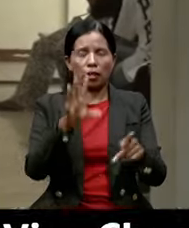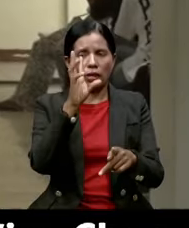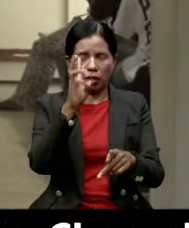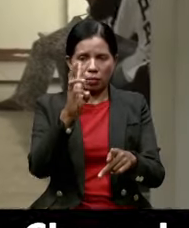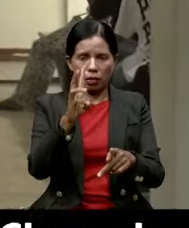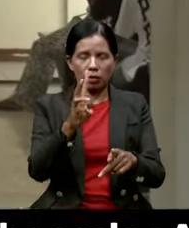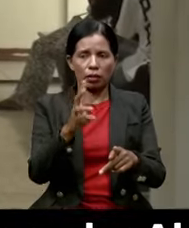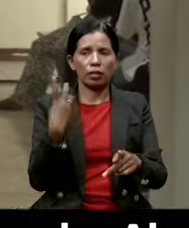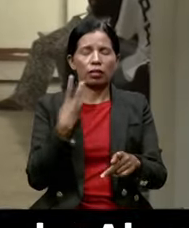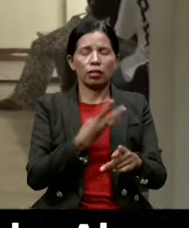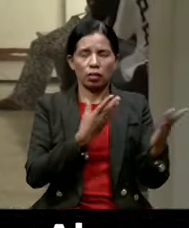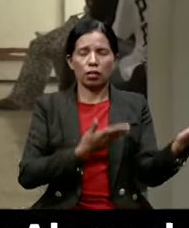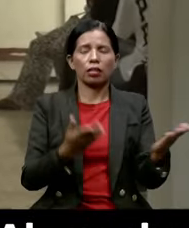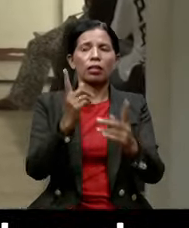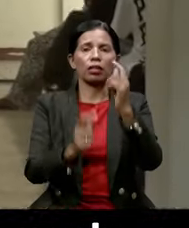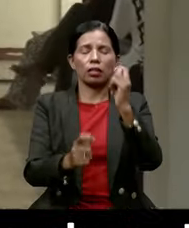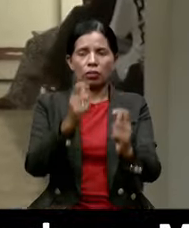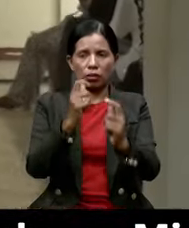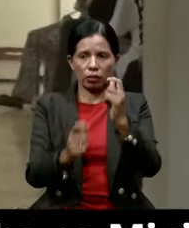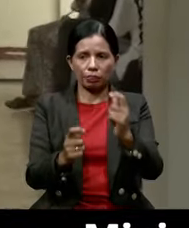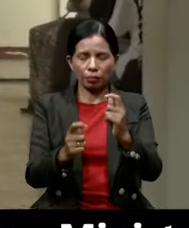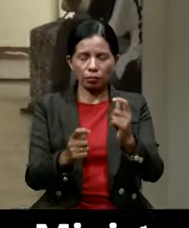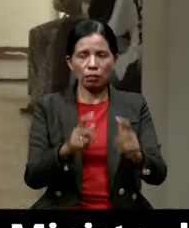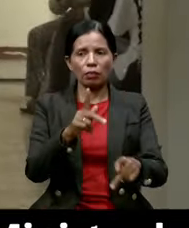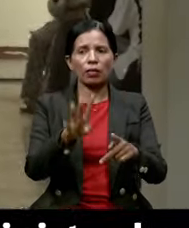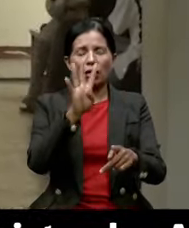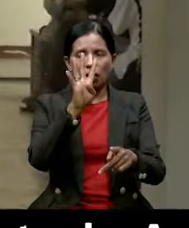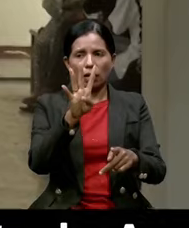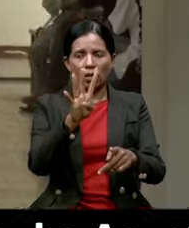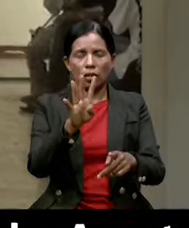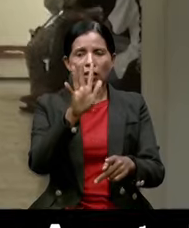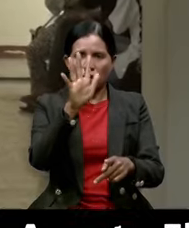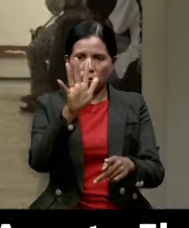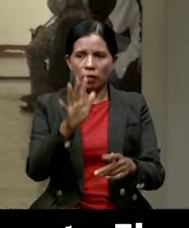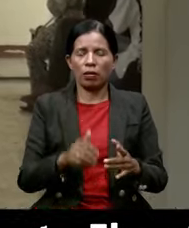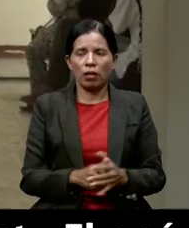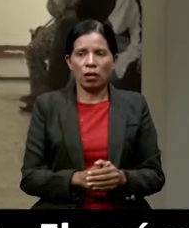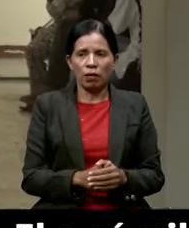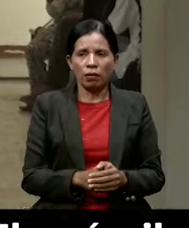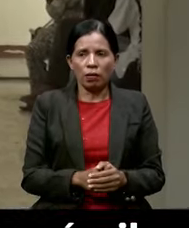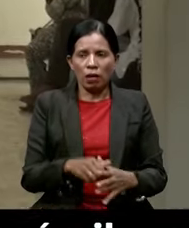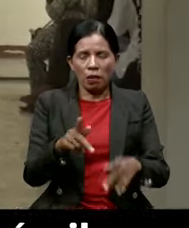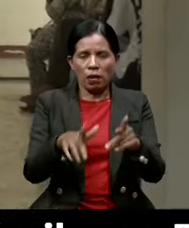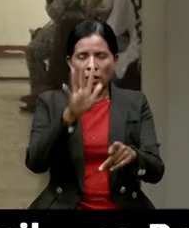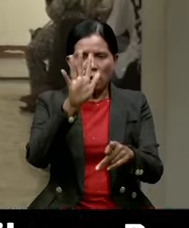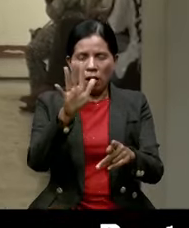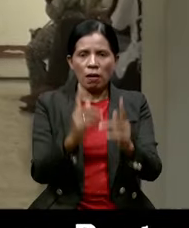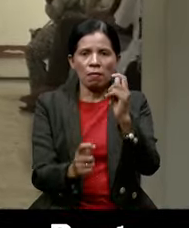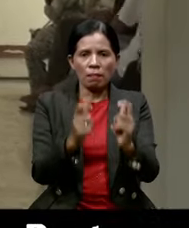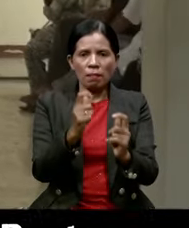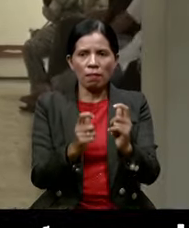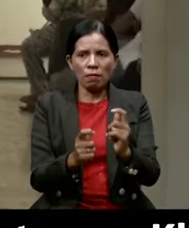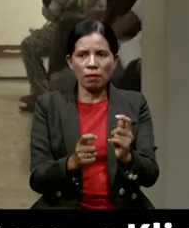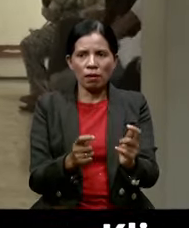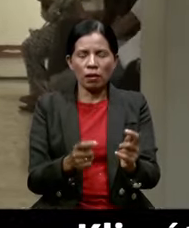hin tribunal a banain hat ma banain lima arguido nain lima ne tribunal ko de